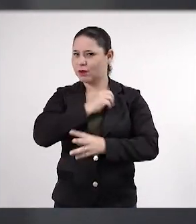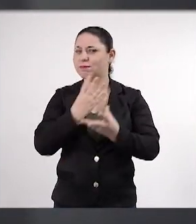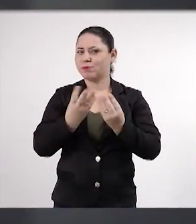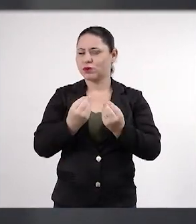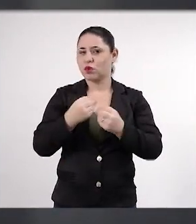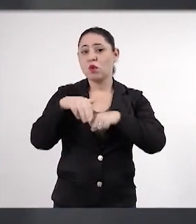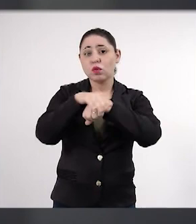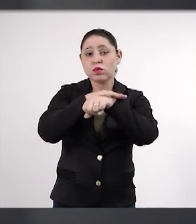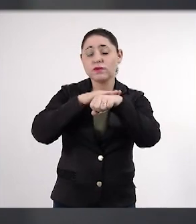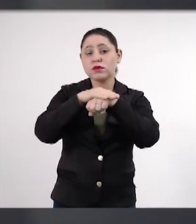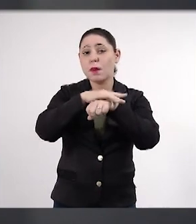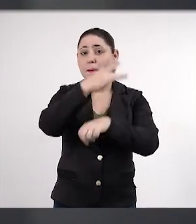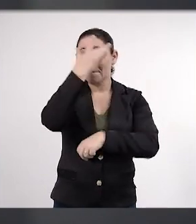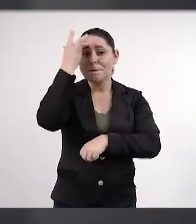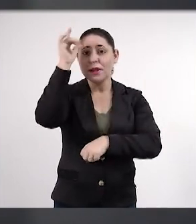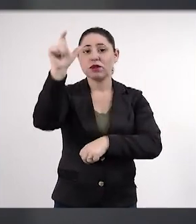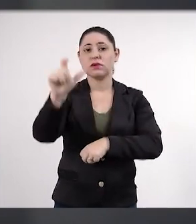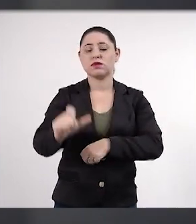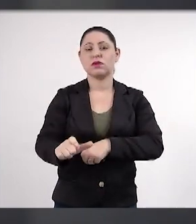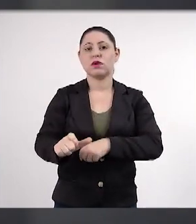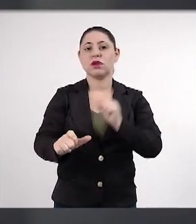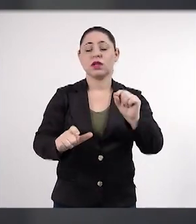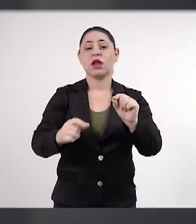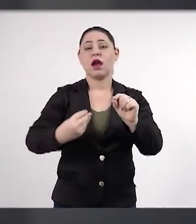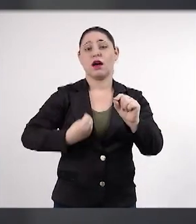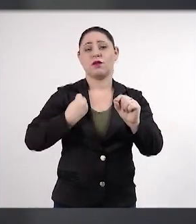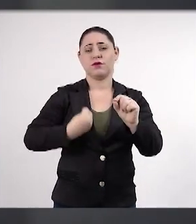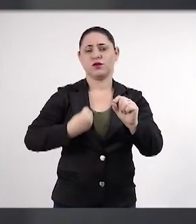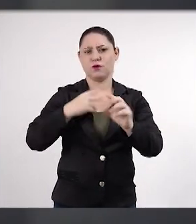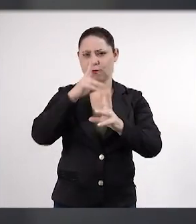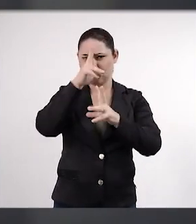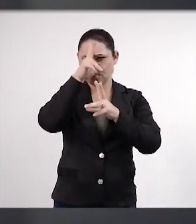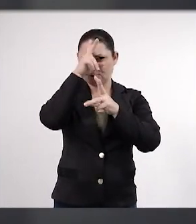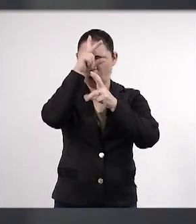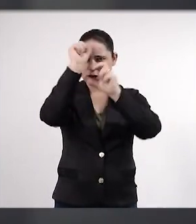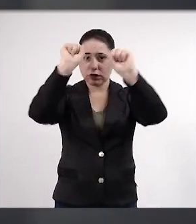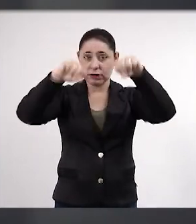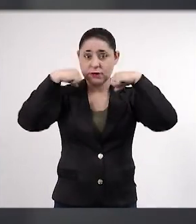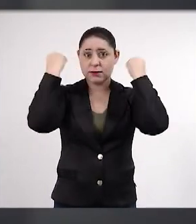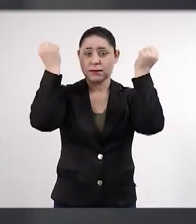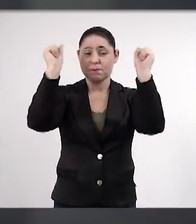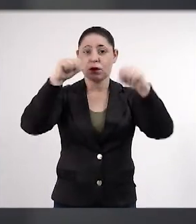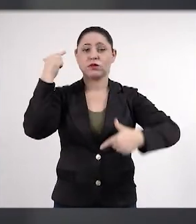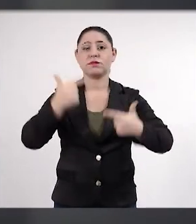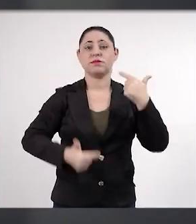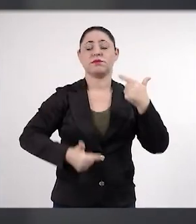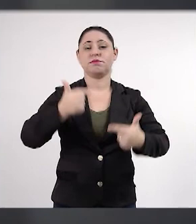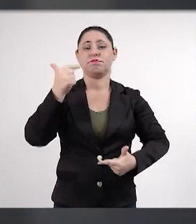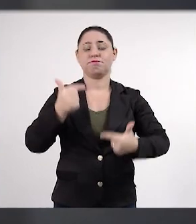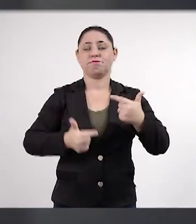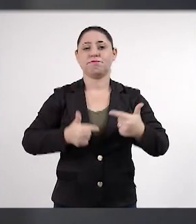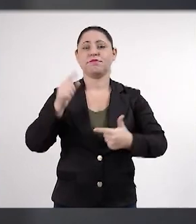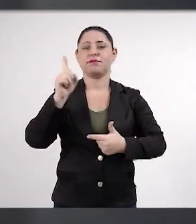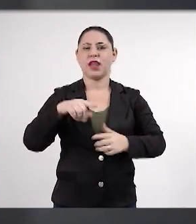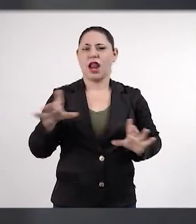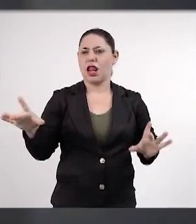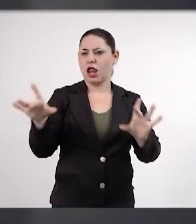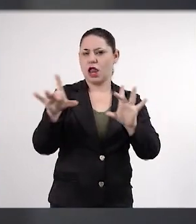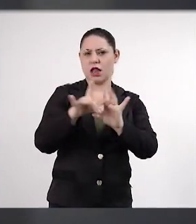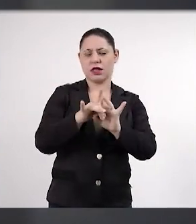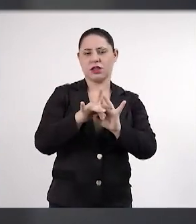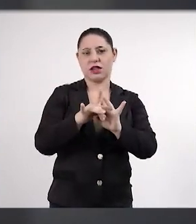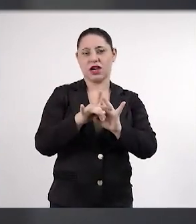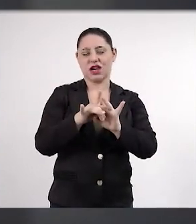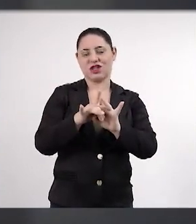muito. Estou conversando com uma pessoa que na vida dele é muito forte essa questão do esporte, da política, É